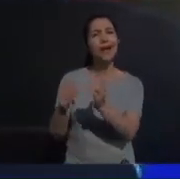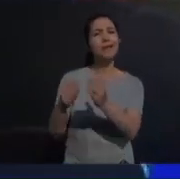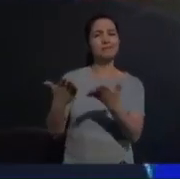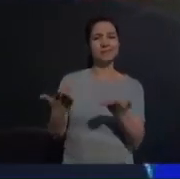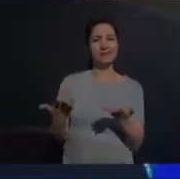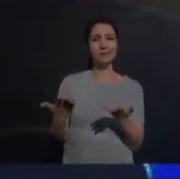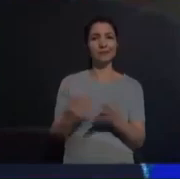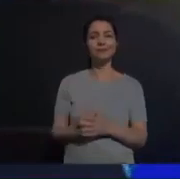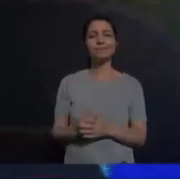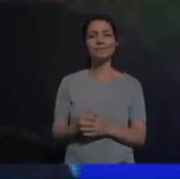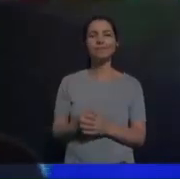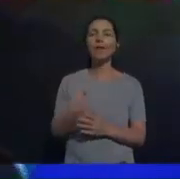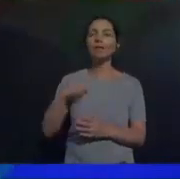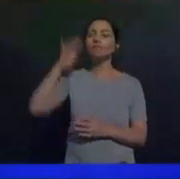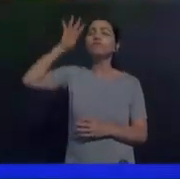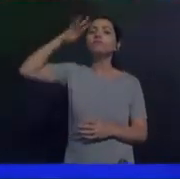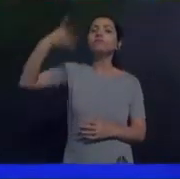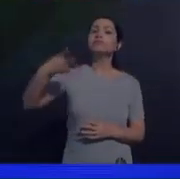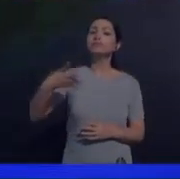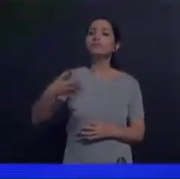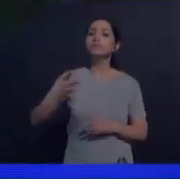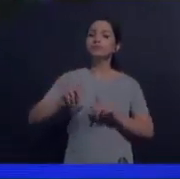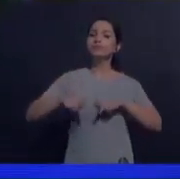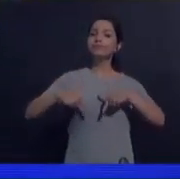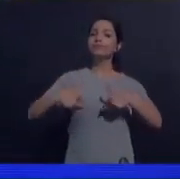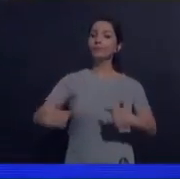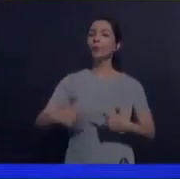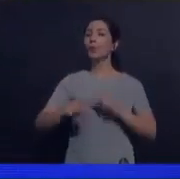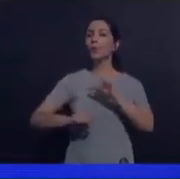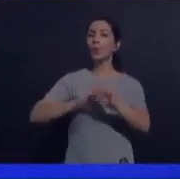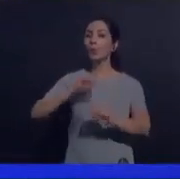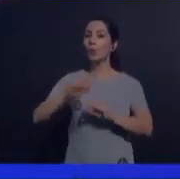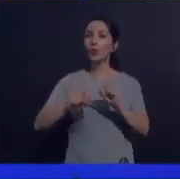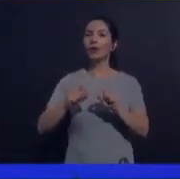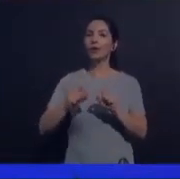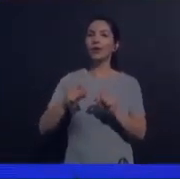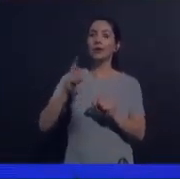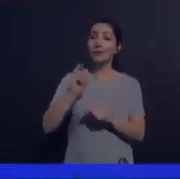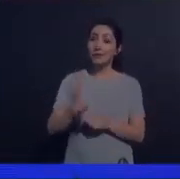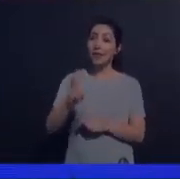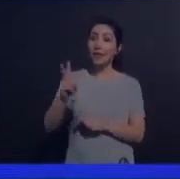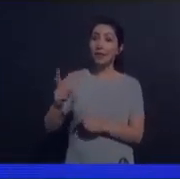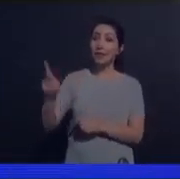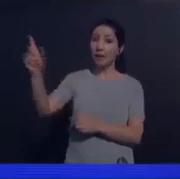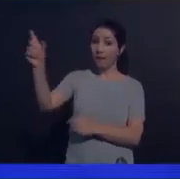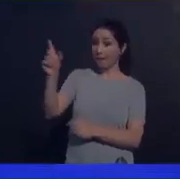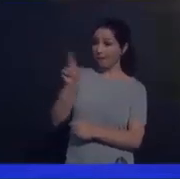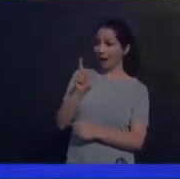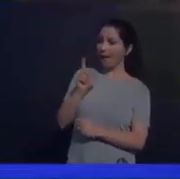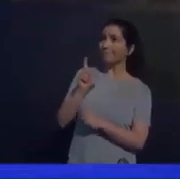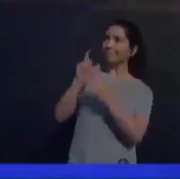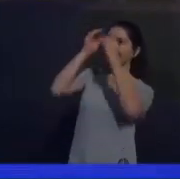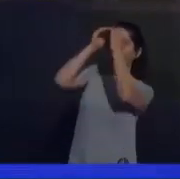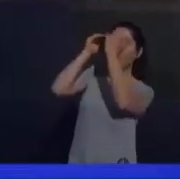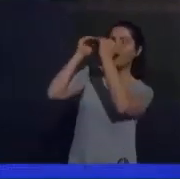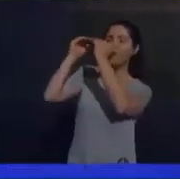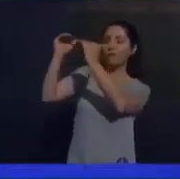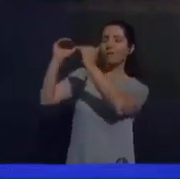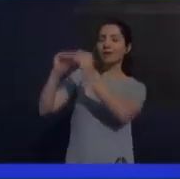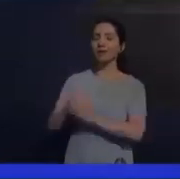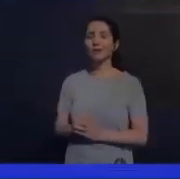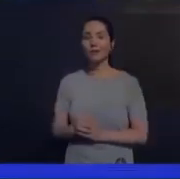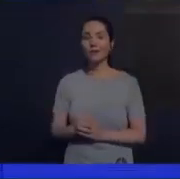tantas direções. E eu tenho decidido em todas elas, cada direção que Deus me dá, eu vou seguir. Deus, eu